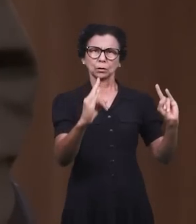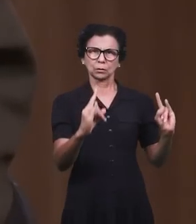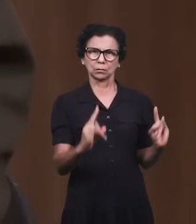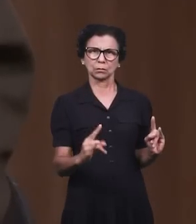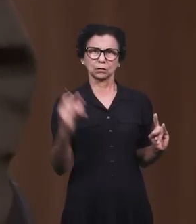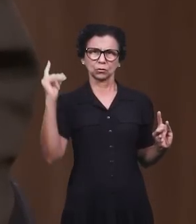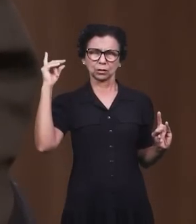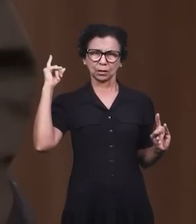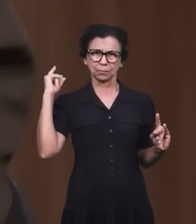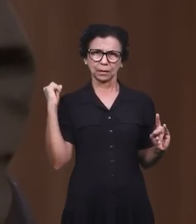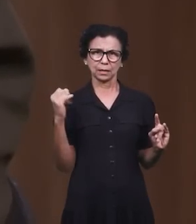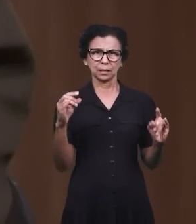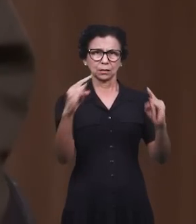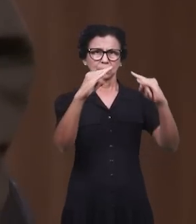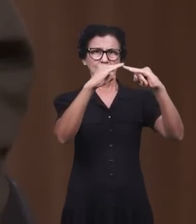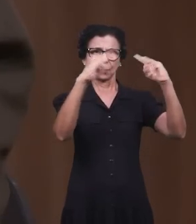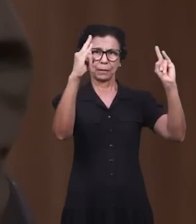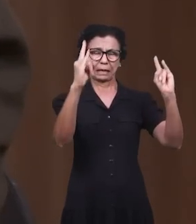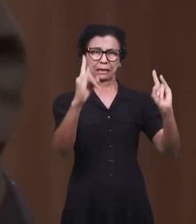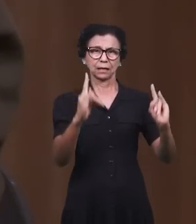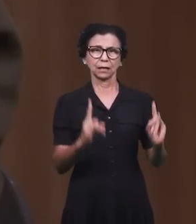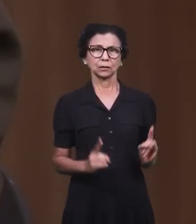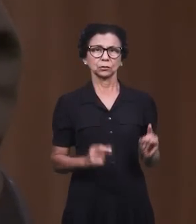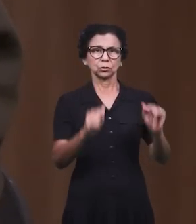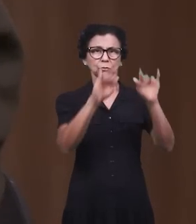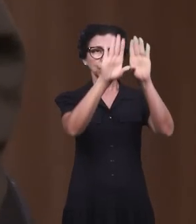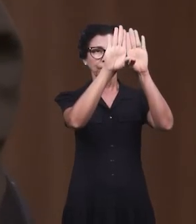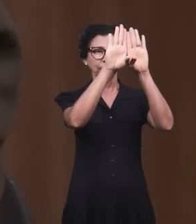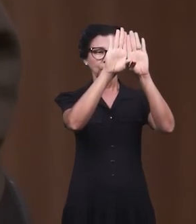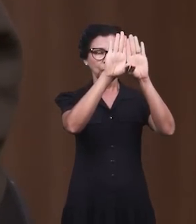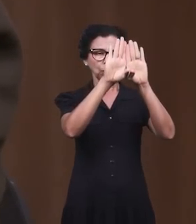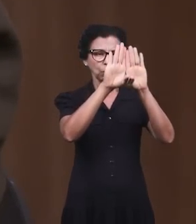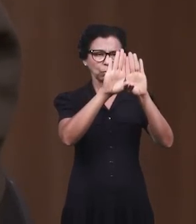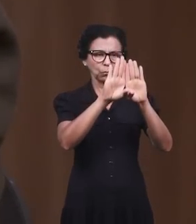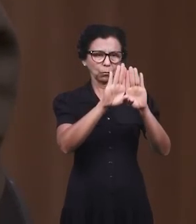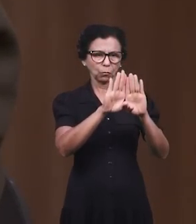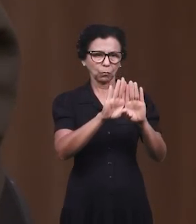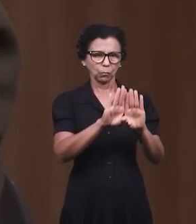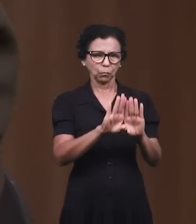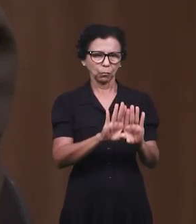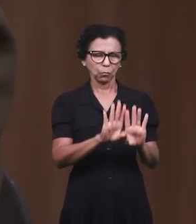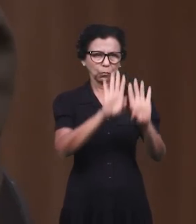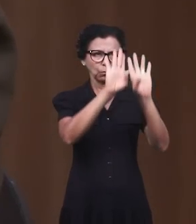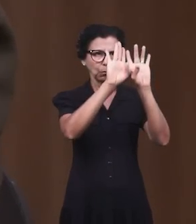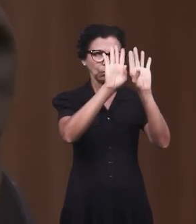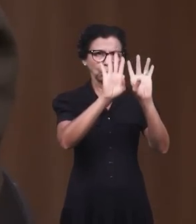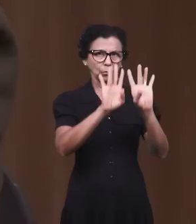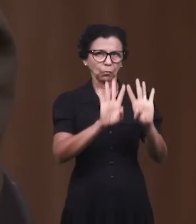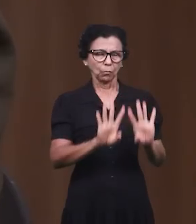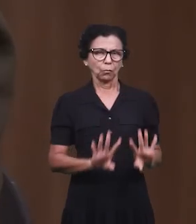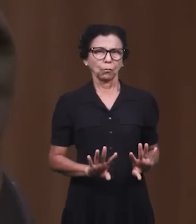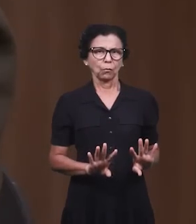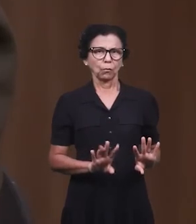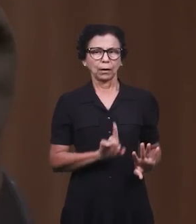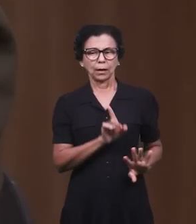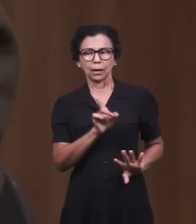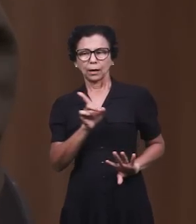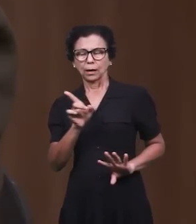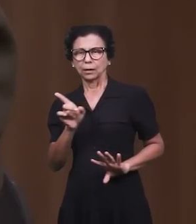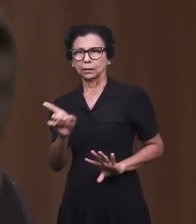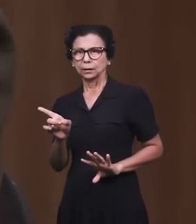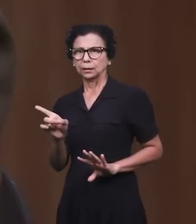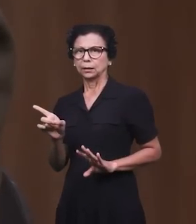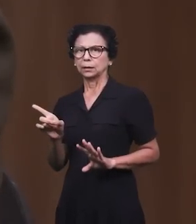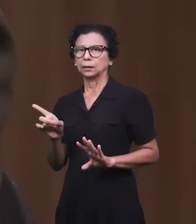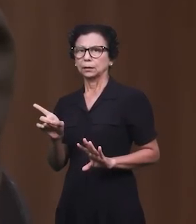de Deus do restante do templo. Agora esse limite não existe mais porque o sangue de Jesus nos abriu um novo e vivo caminho. E esse